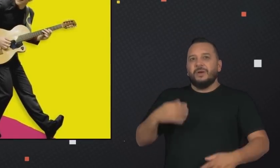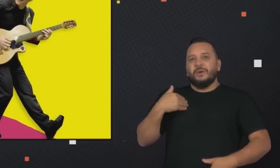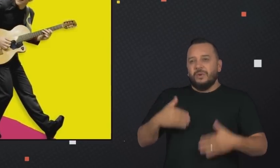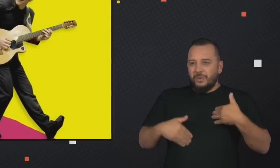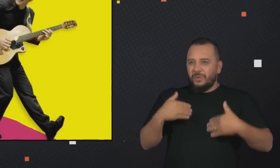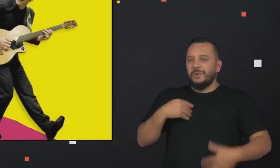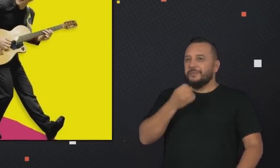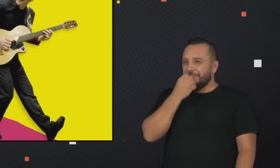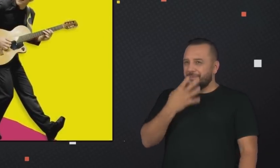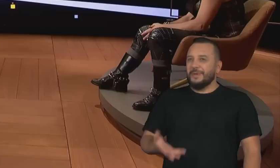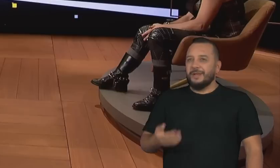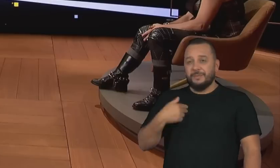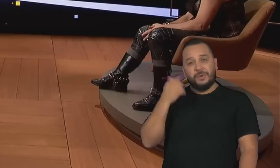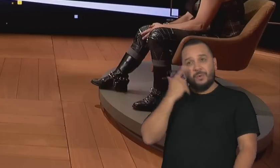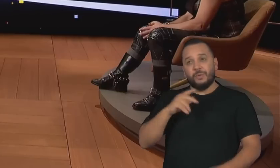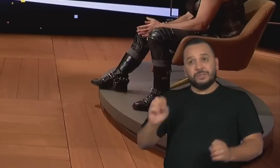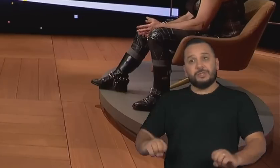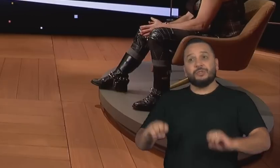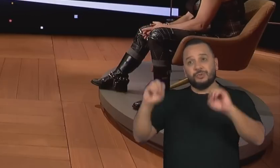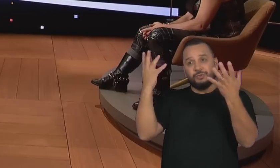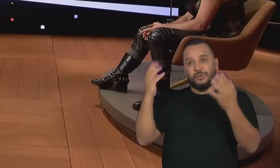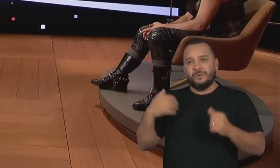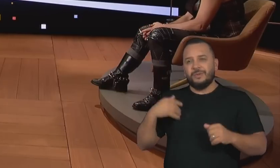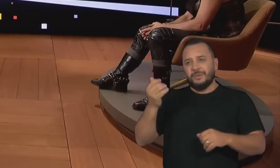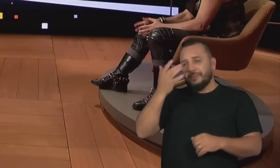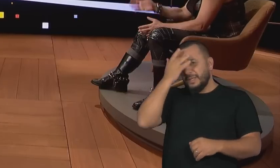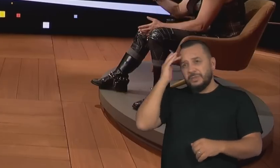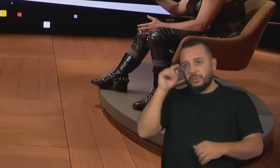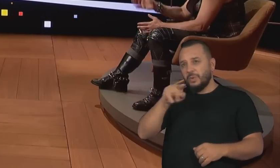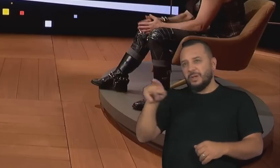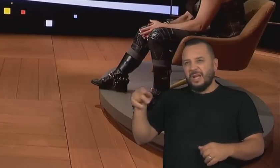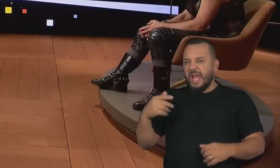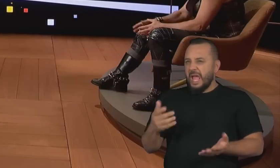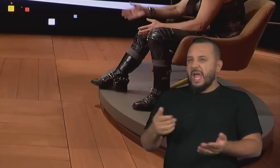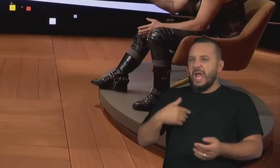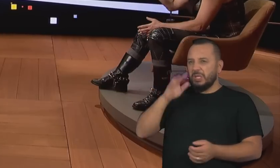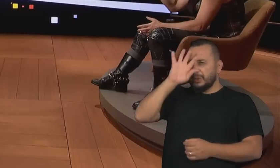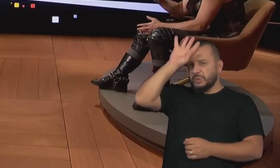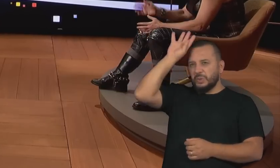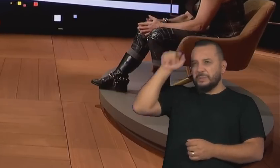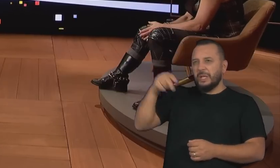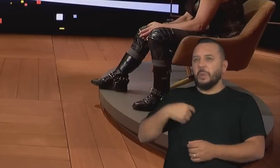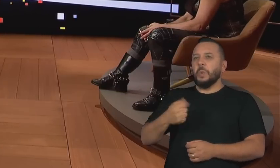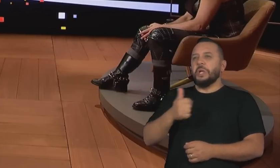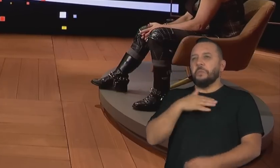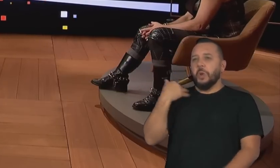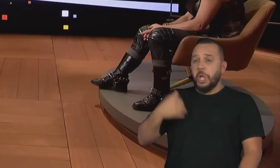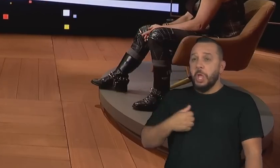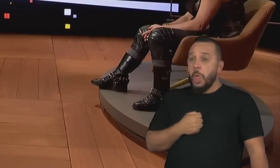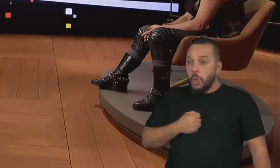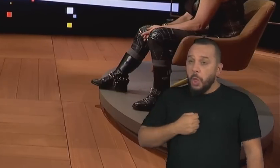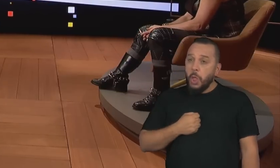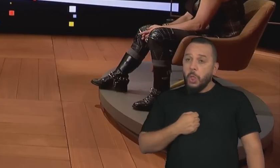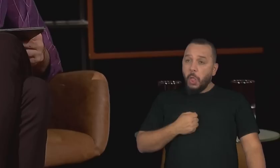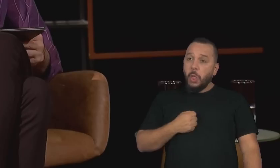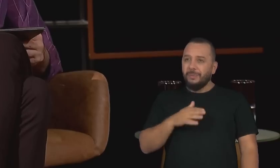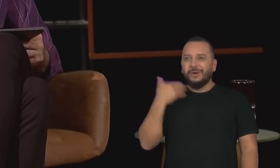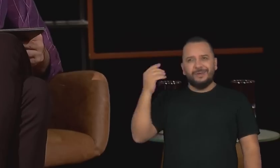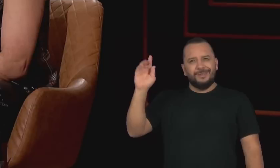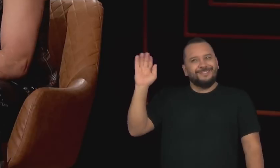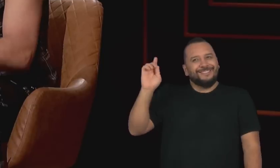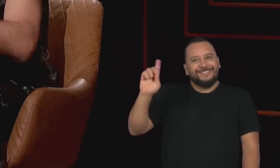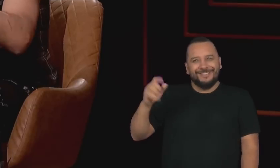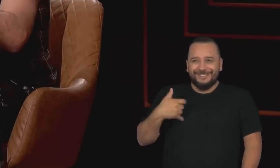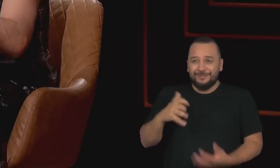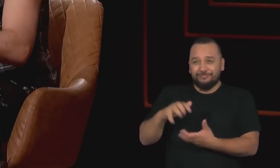não estar para poder fazer o show. Com certeza. E eu não quero que as pessoas vão lá e falem, puta, viu o show do Supla, o cara tá morrendo lá, sei lá o quê. Coitado, Não, mas you're not gonna